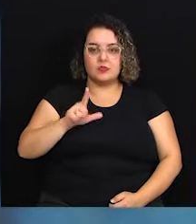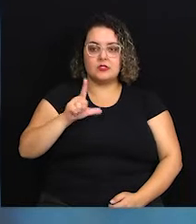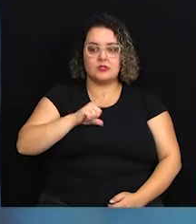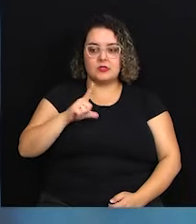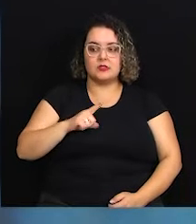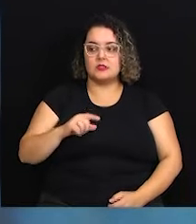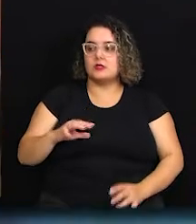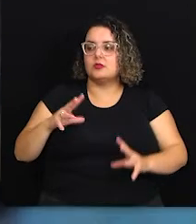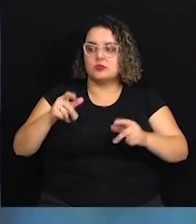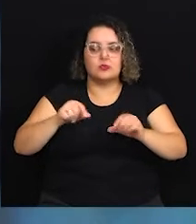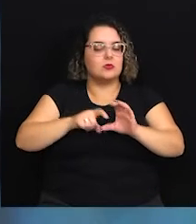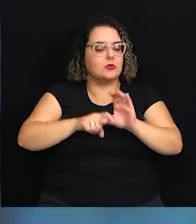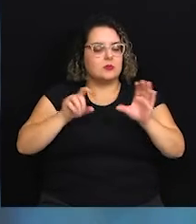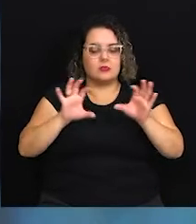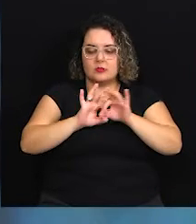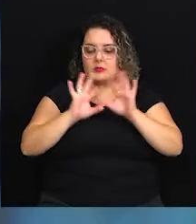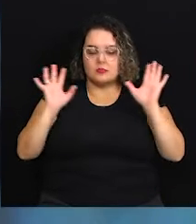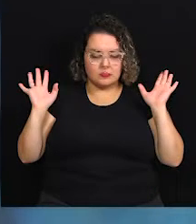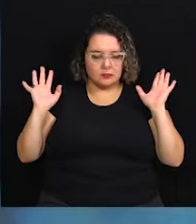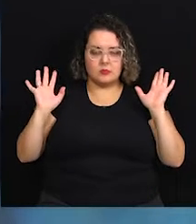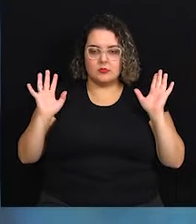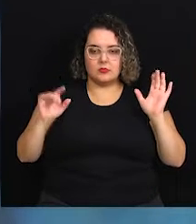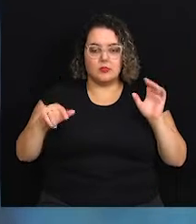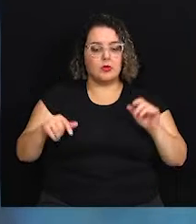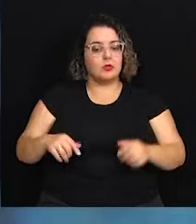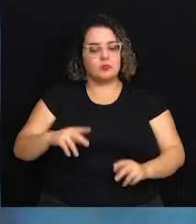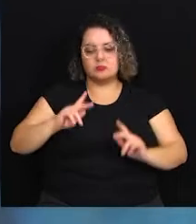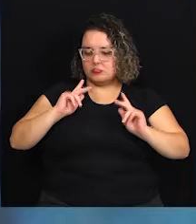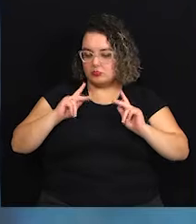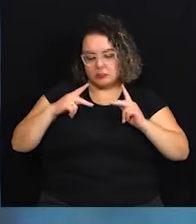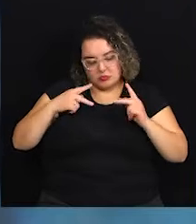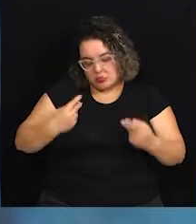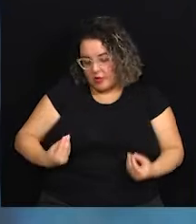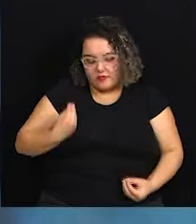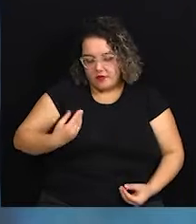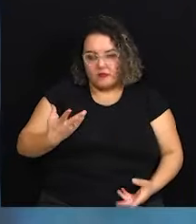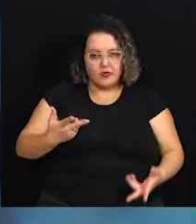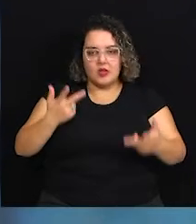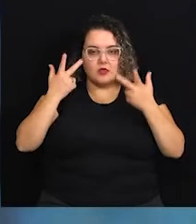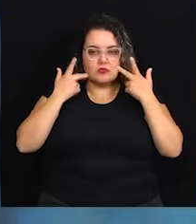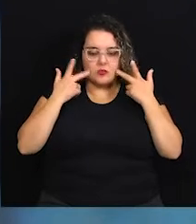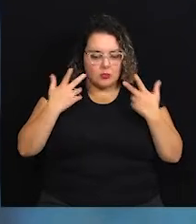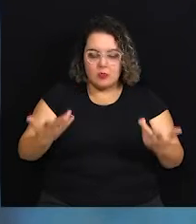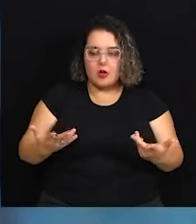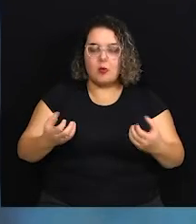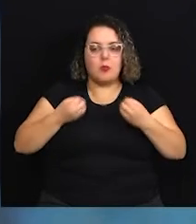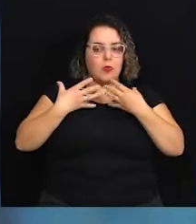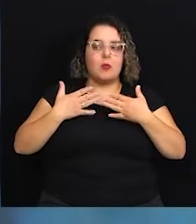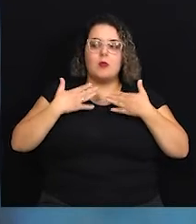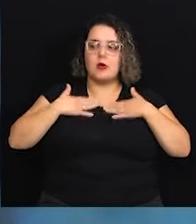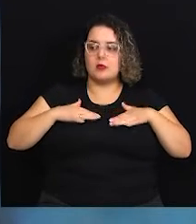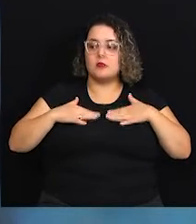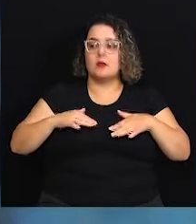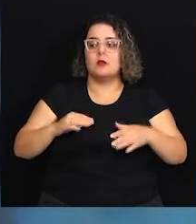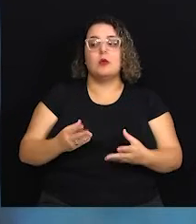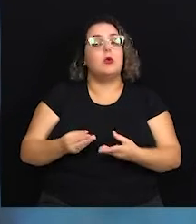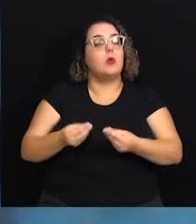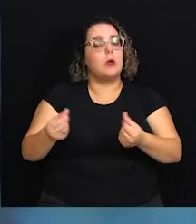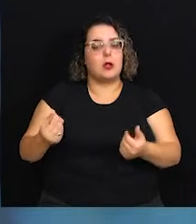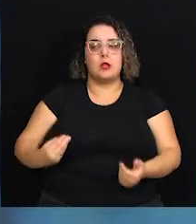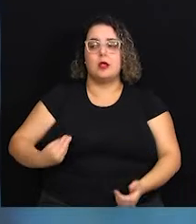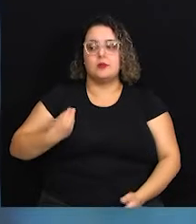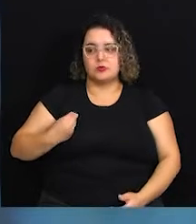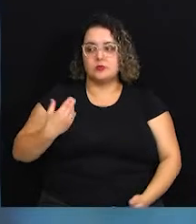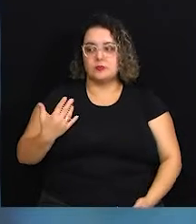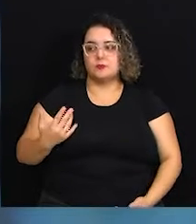toda a sua autonomia e independência trabalhada suficiente para viver bem, para viver uma vida boa, né, e tranquila. Então, a gente já